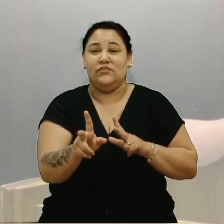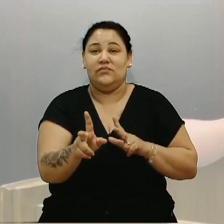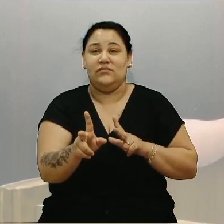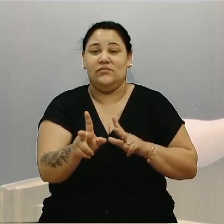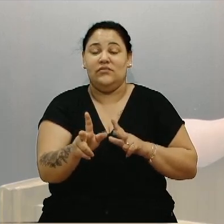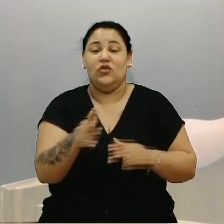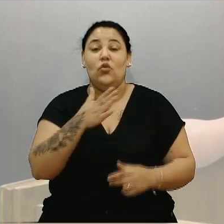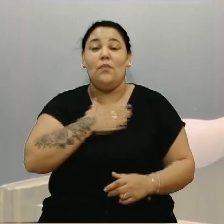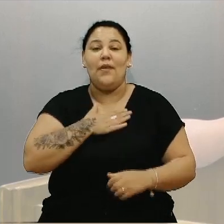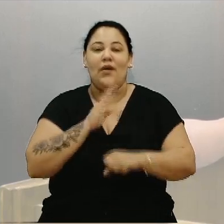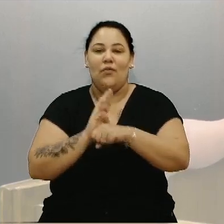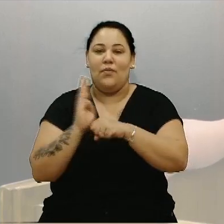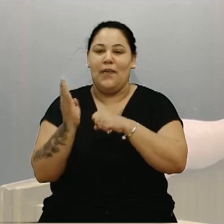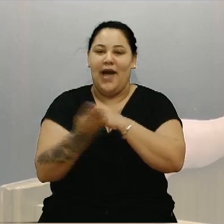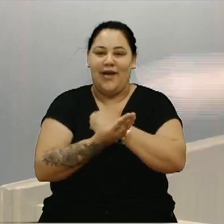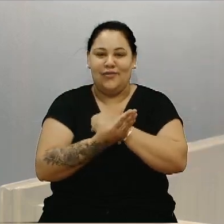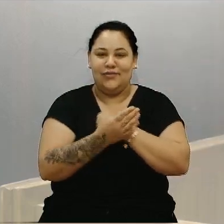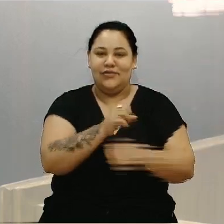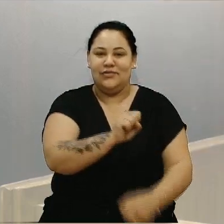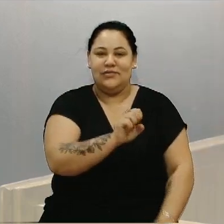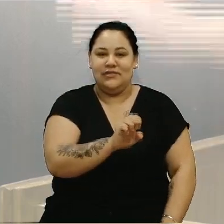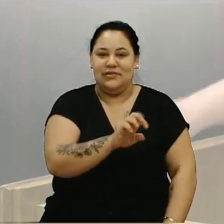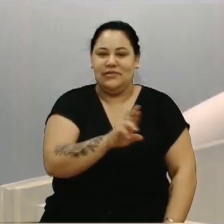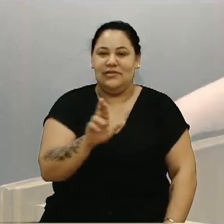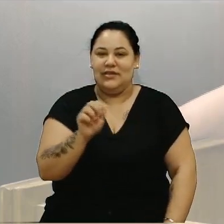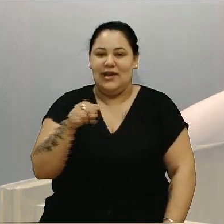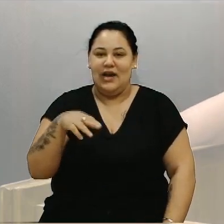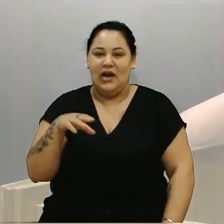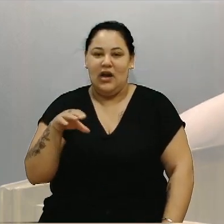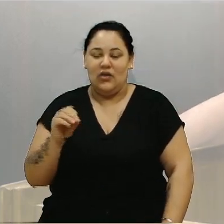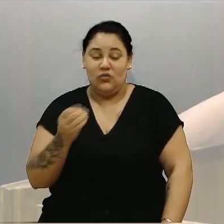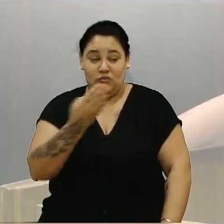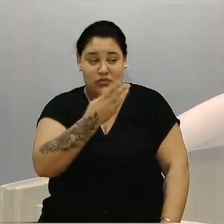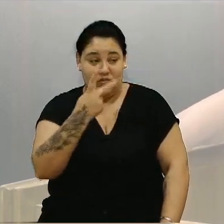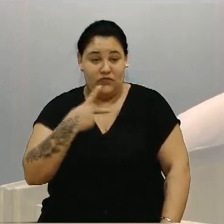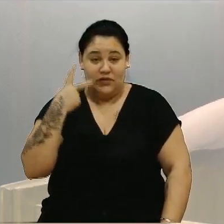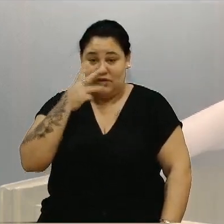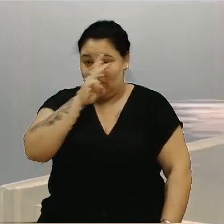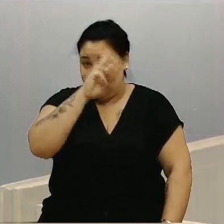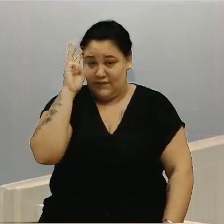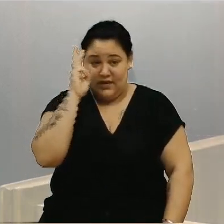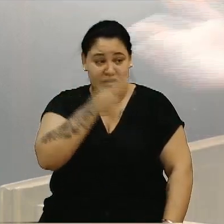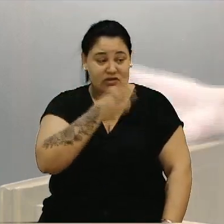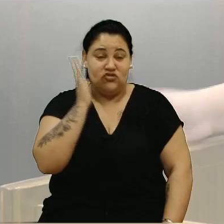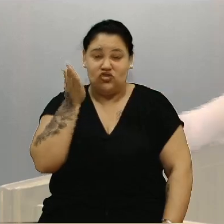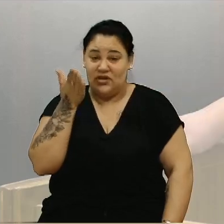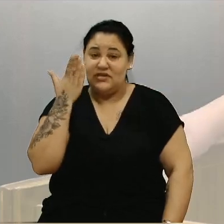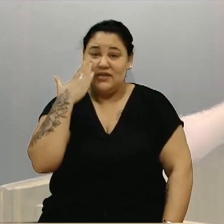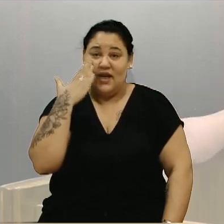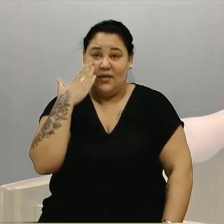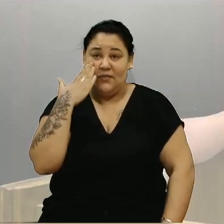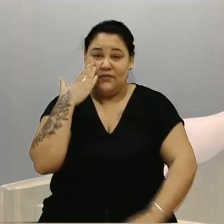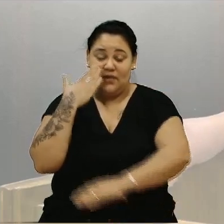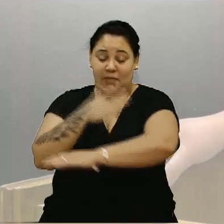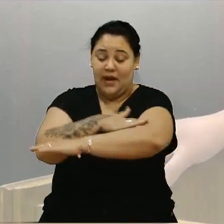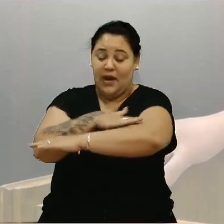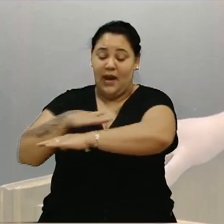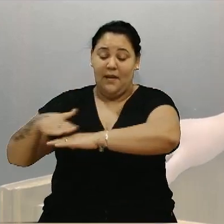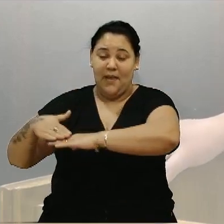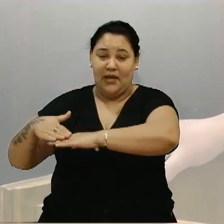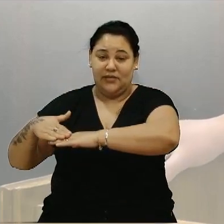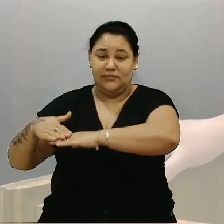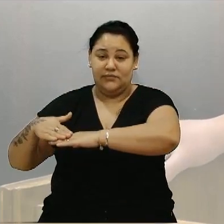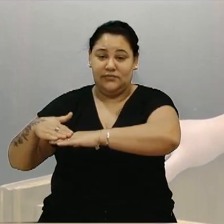meu bairro, no bairro Serrano, e o vereador Juliano Valim sabe, foi feita uma camada de asfalto